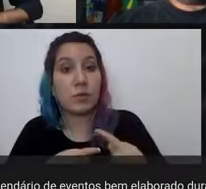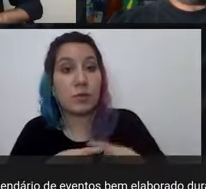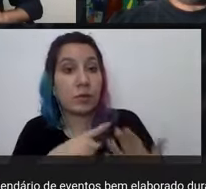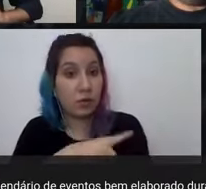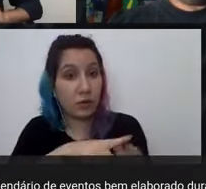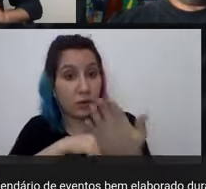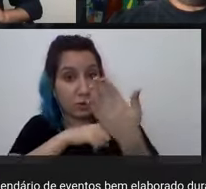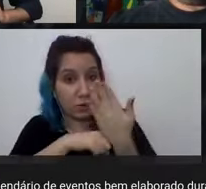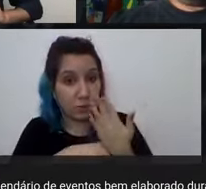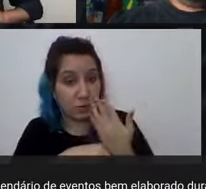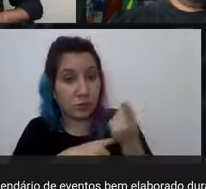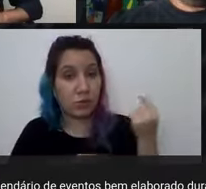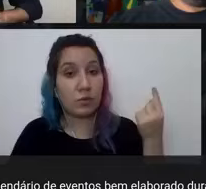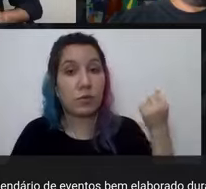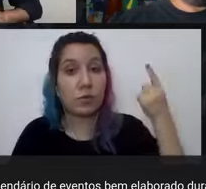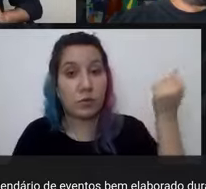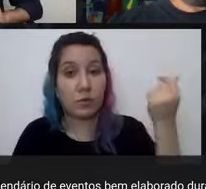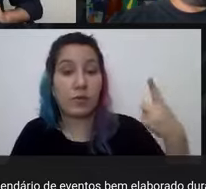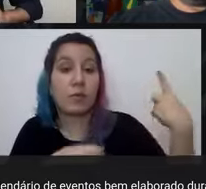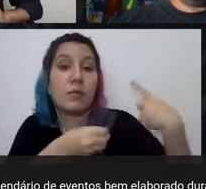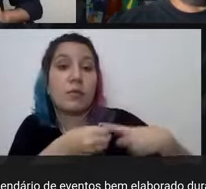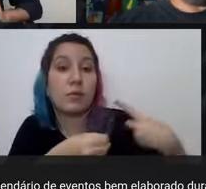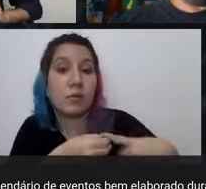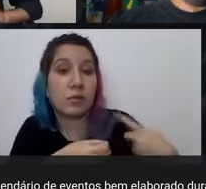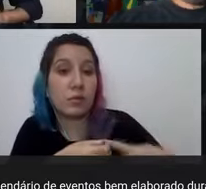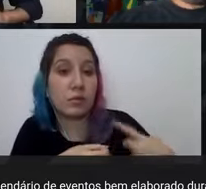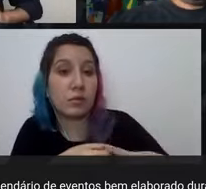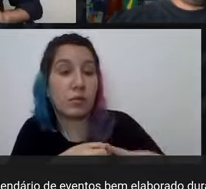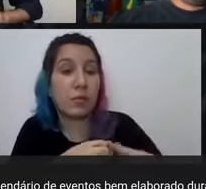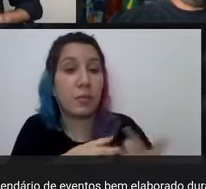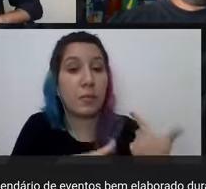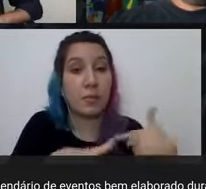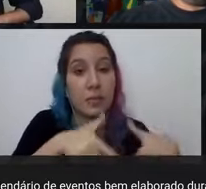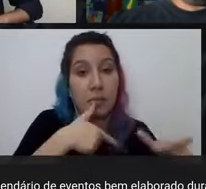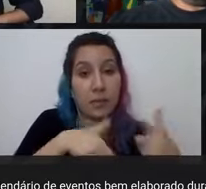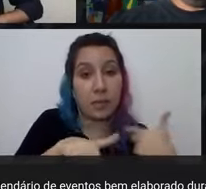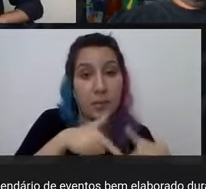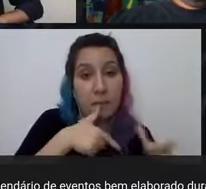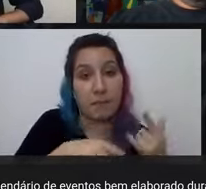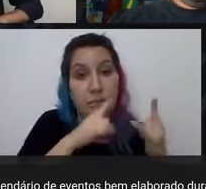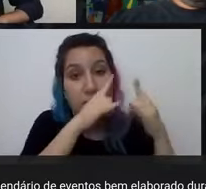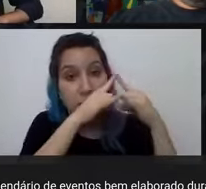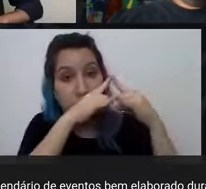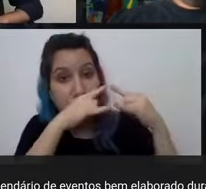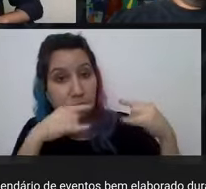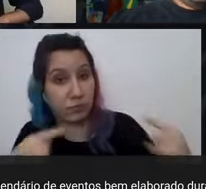na hora de a gente aqui trabalhar o turismo em São Vicente e na região de forma